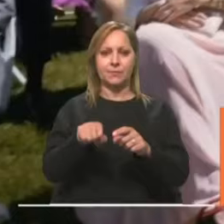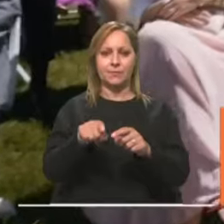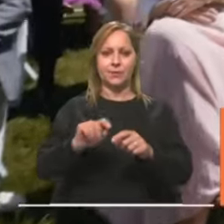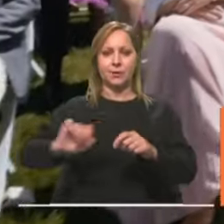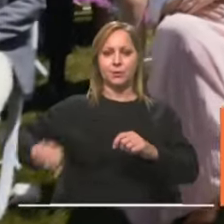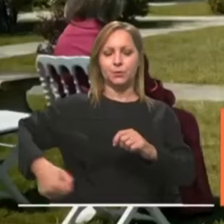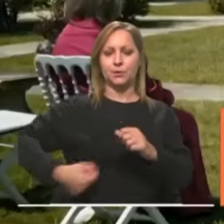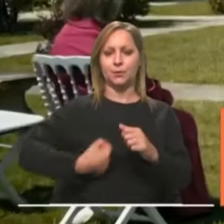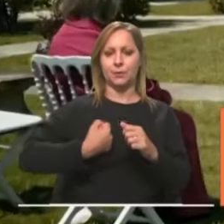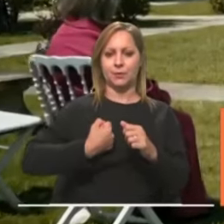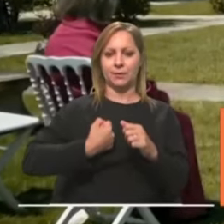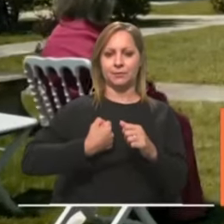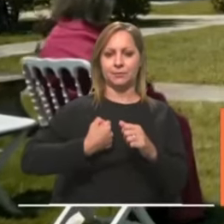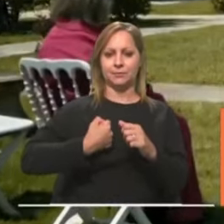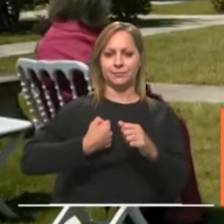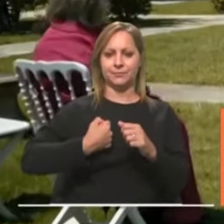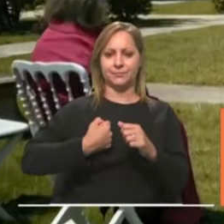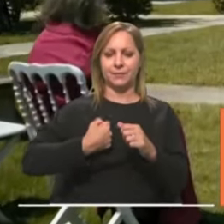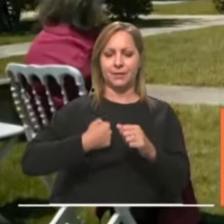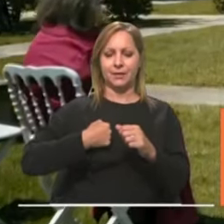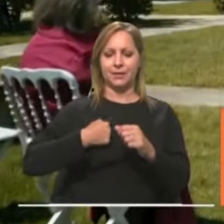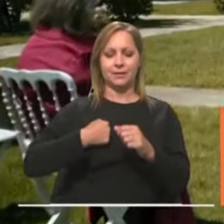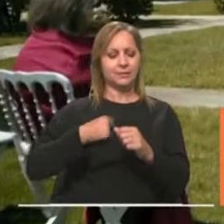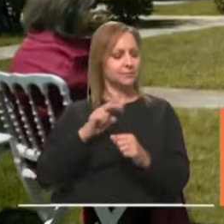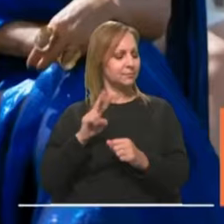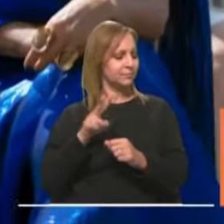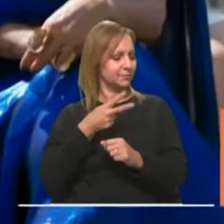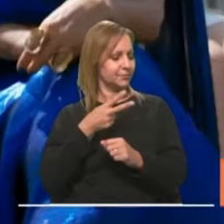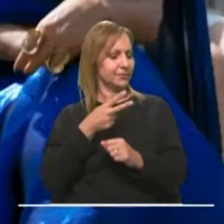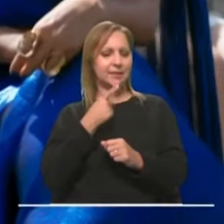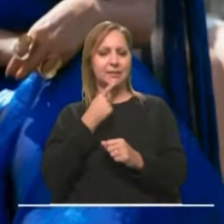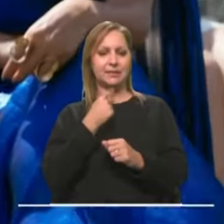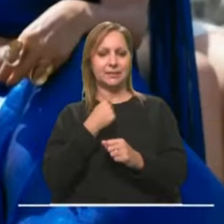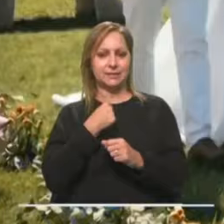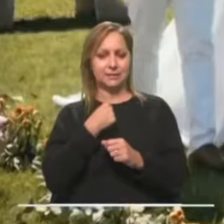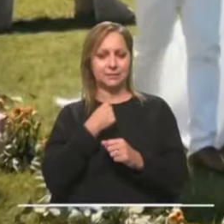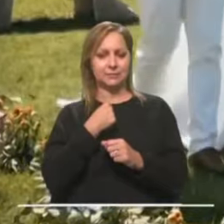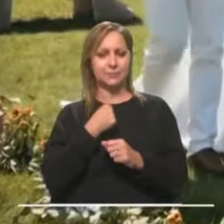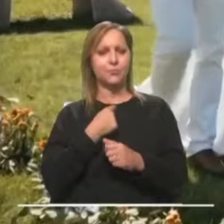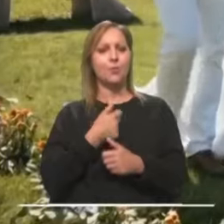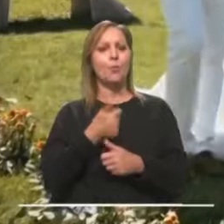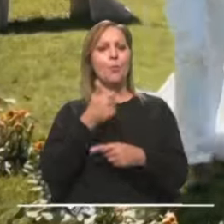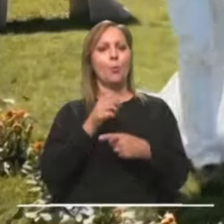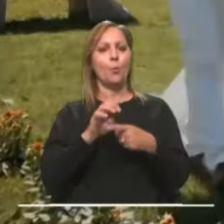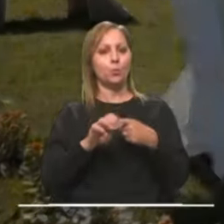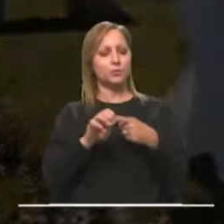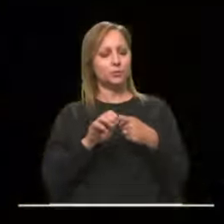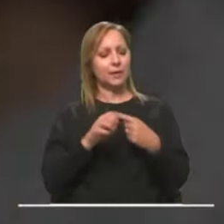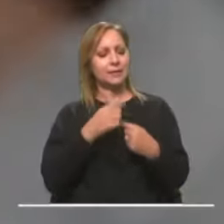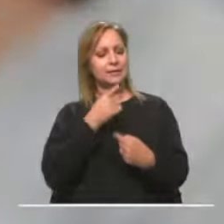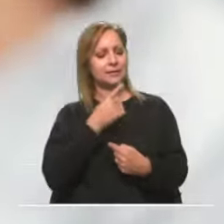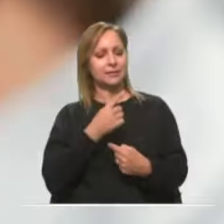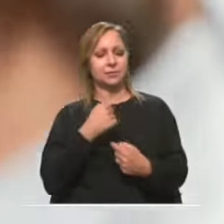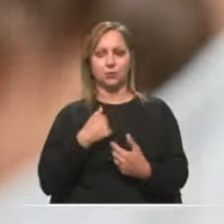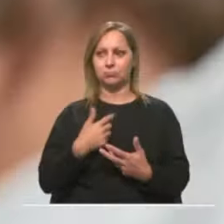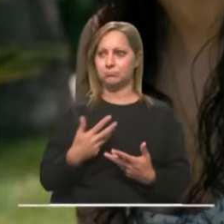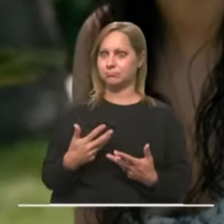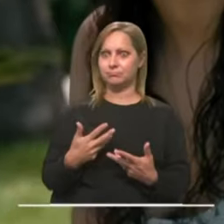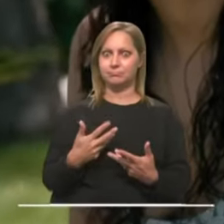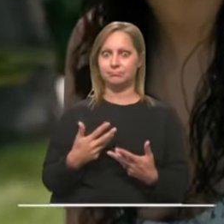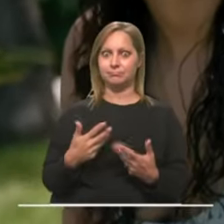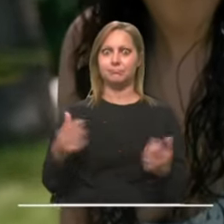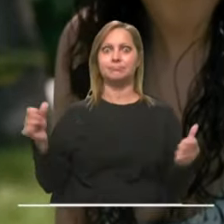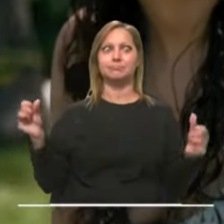o braço e ele virou-se para mim e foi literalmente com este tom: boa sorte. E eu pensei assim: pronto, está tudo